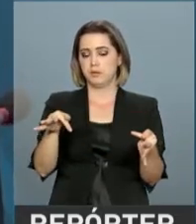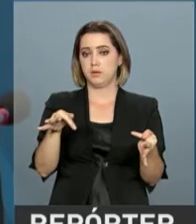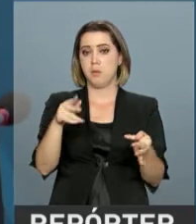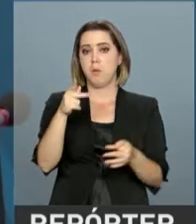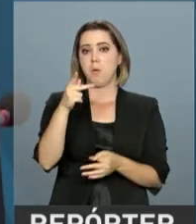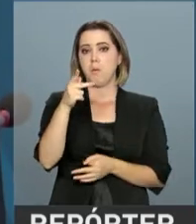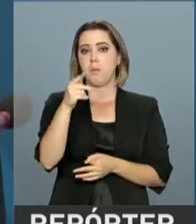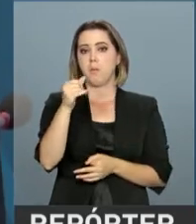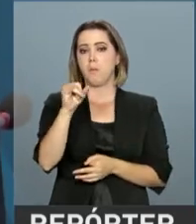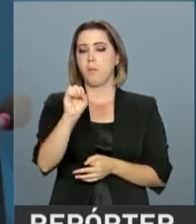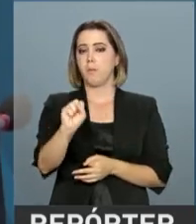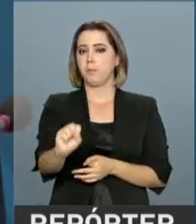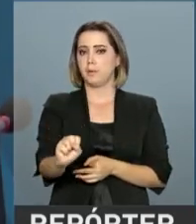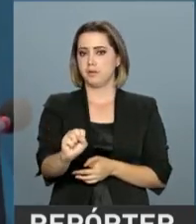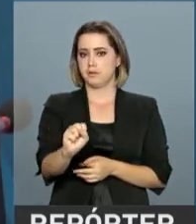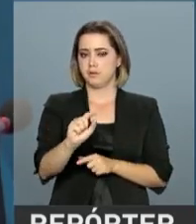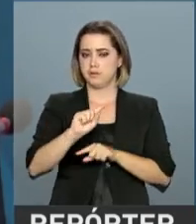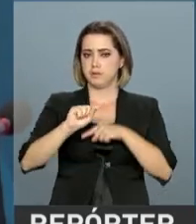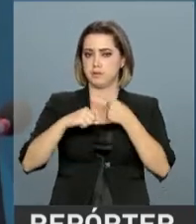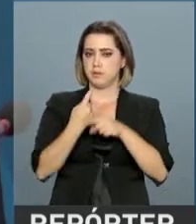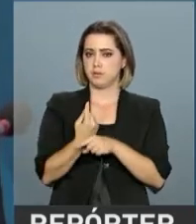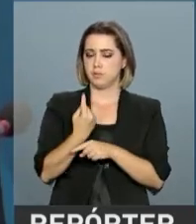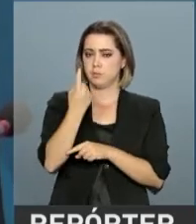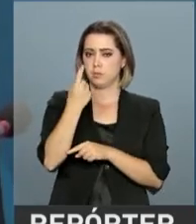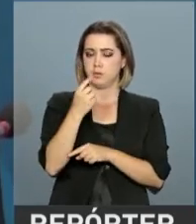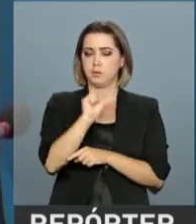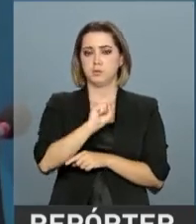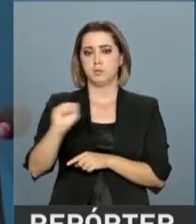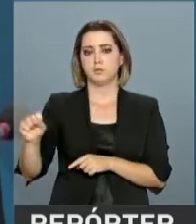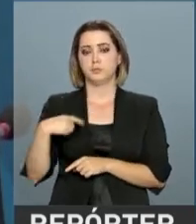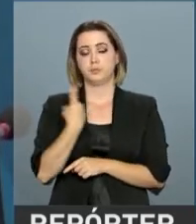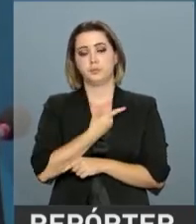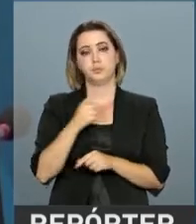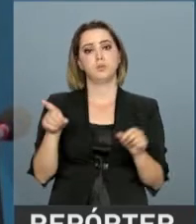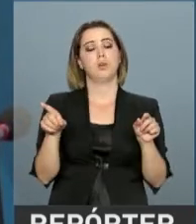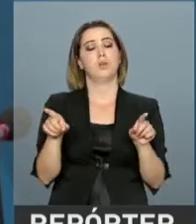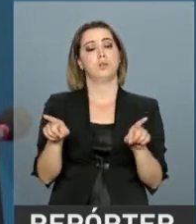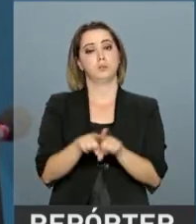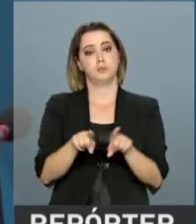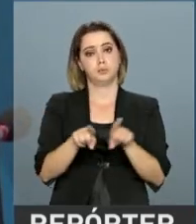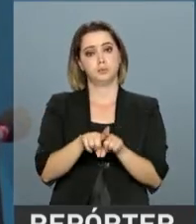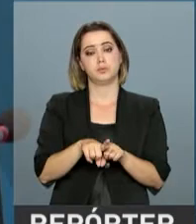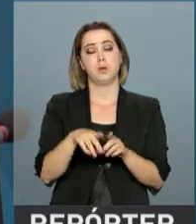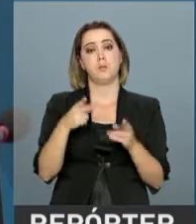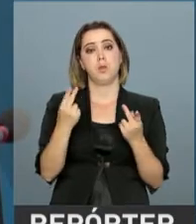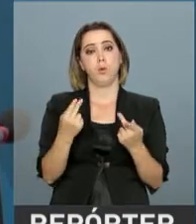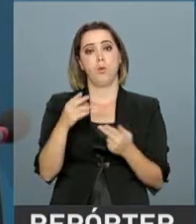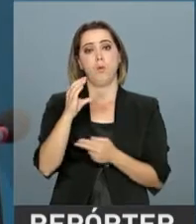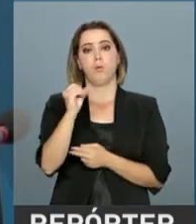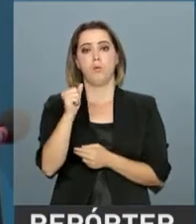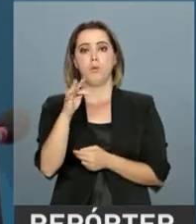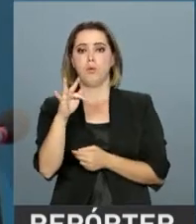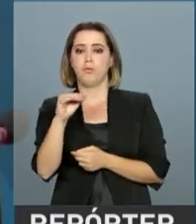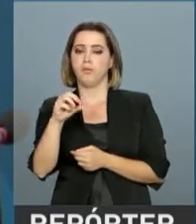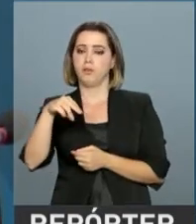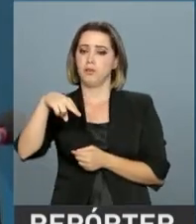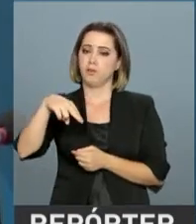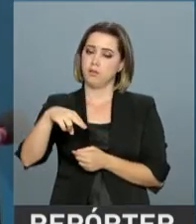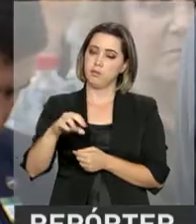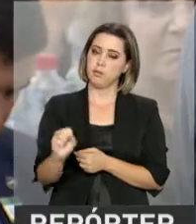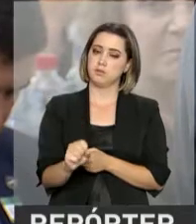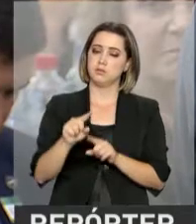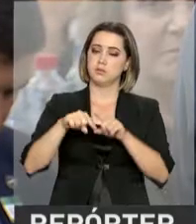e até o fim do primeiro semestre nós faremos o mesmo com relação à confins no segundo semestre vamos dar e